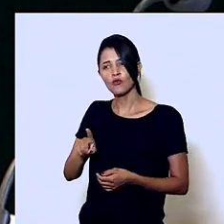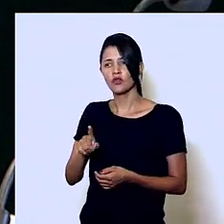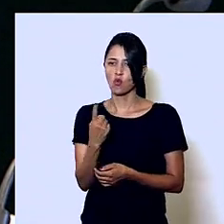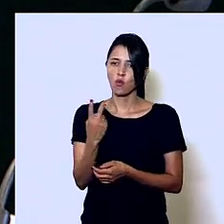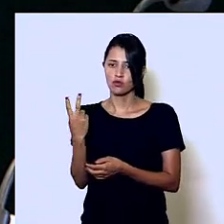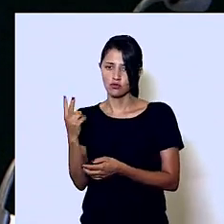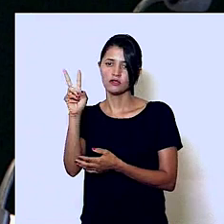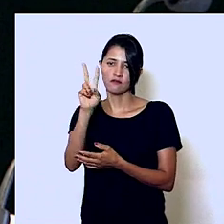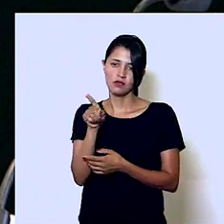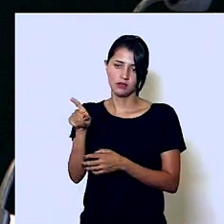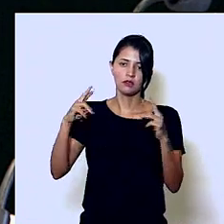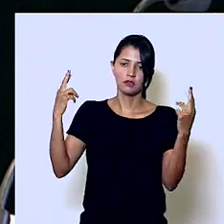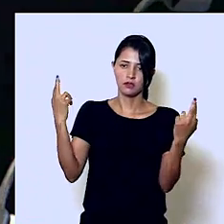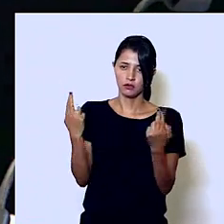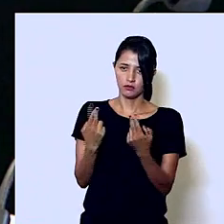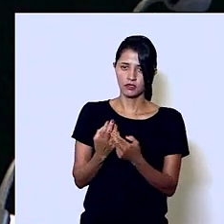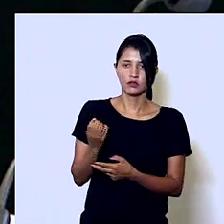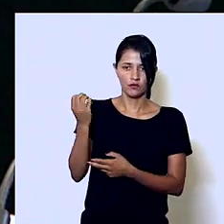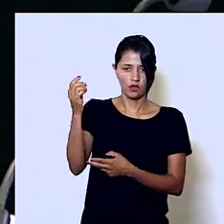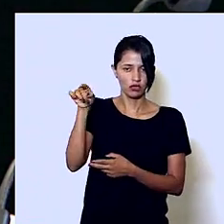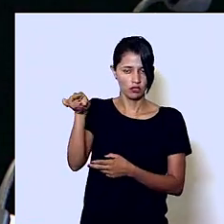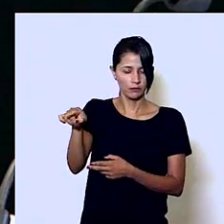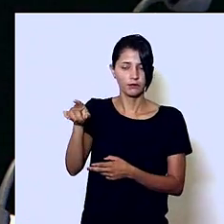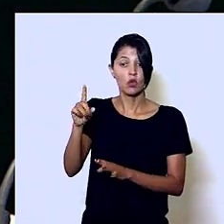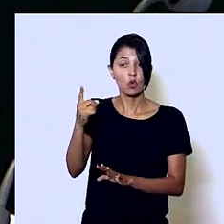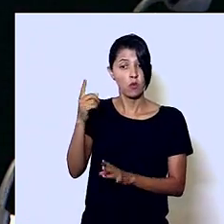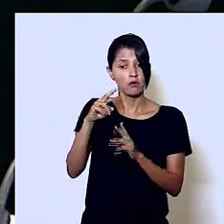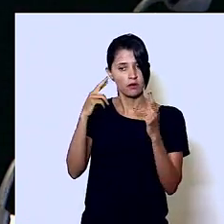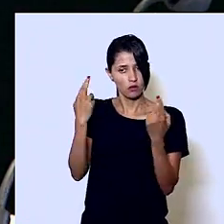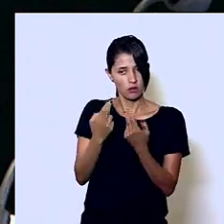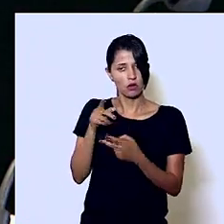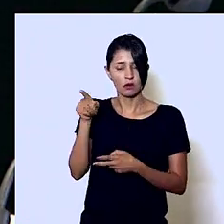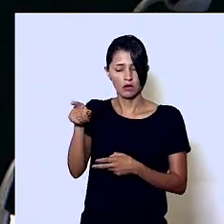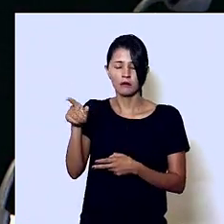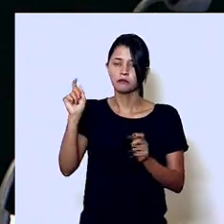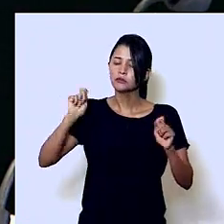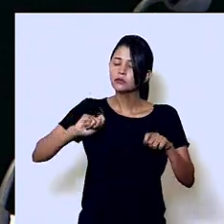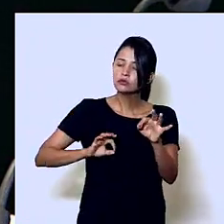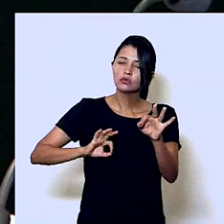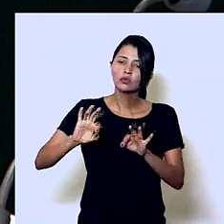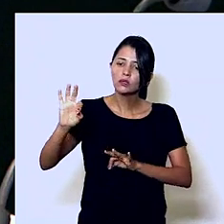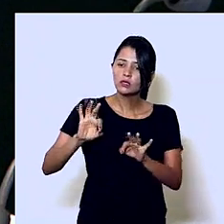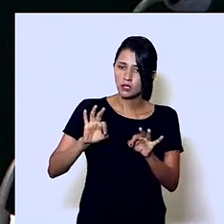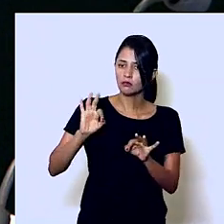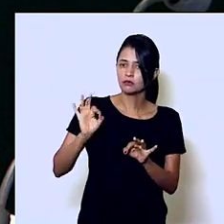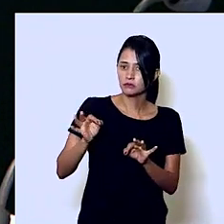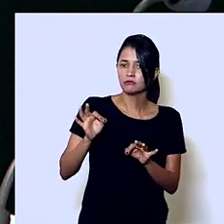reuniões, nessas viagens. Numa delas foi possível se organizar uma reunião